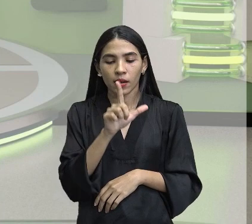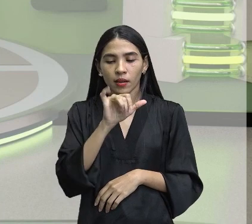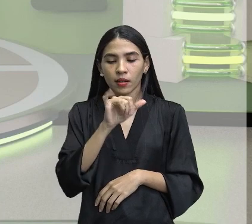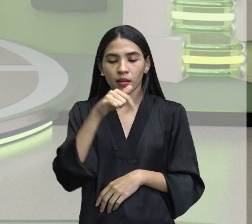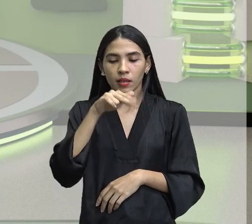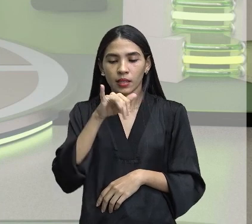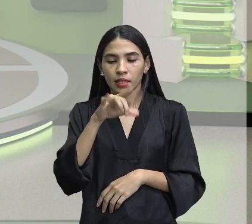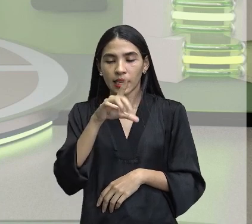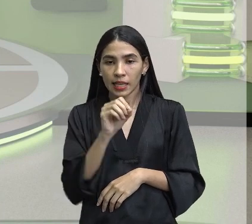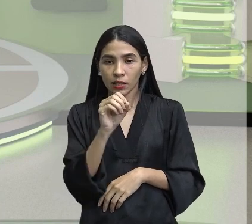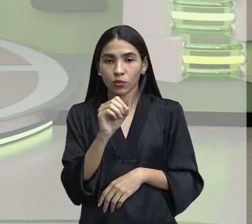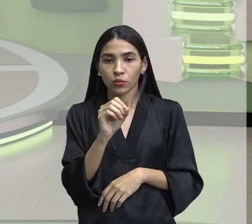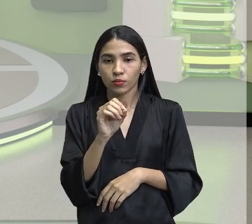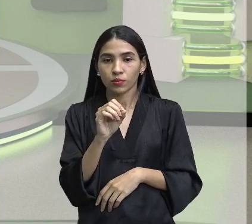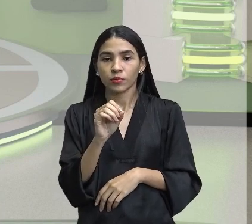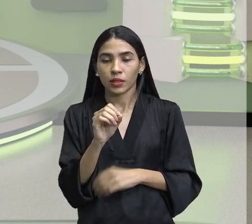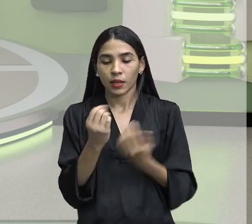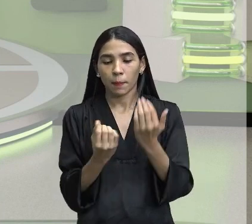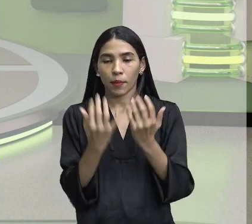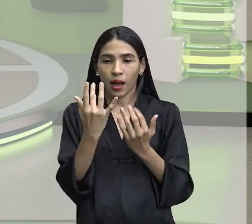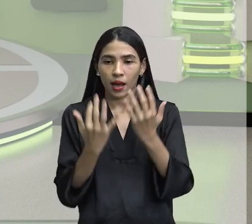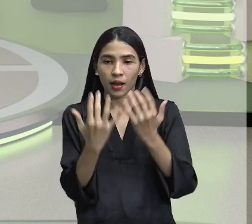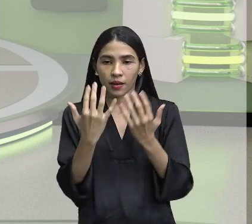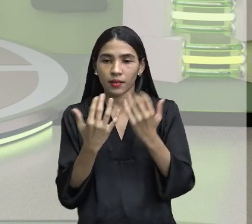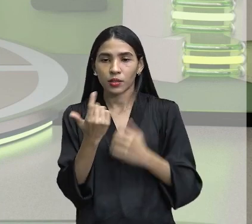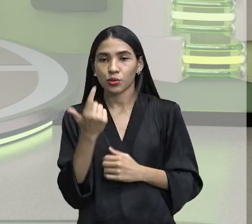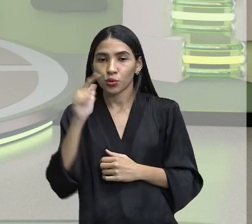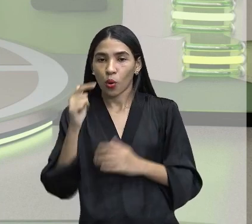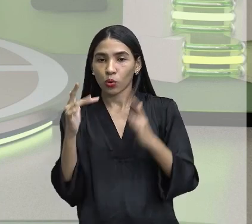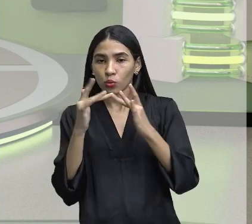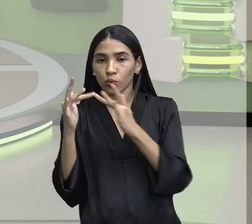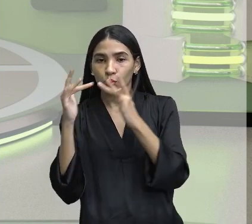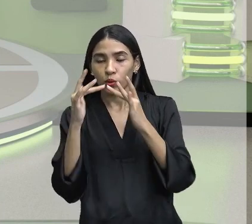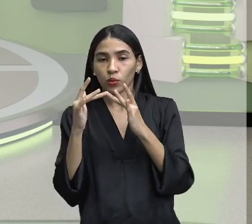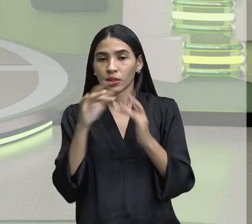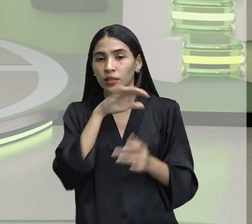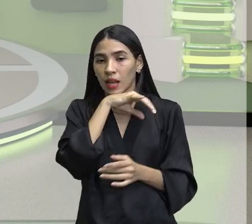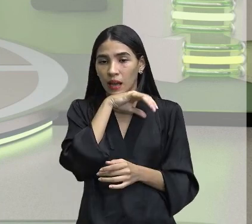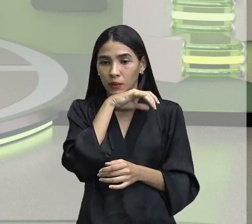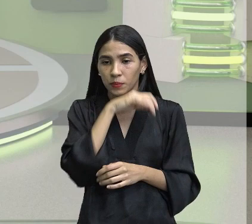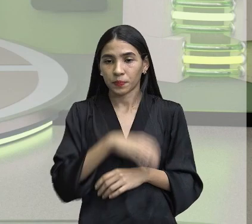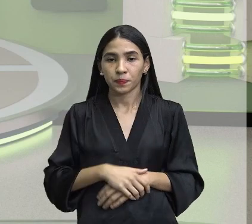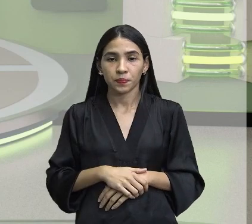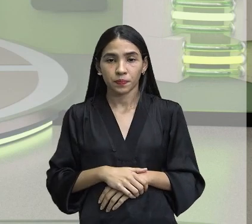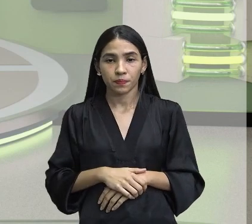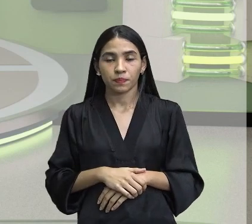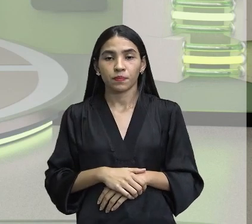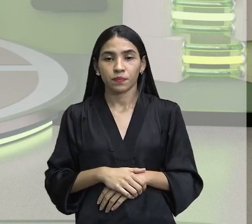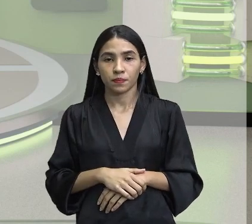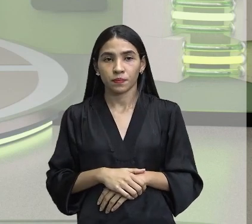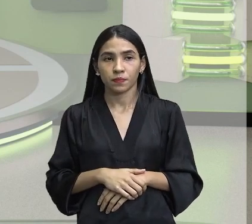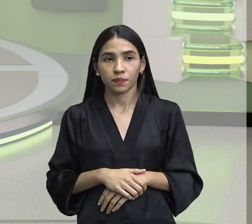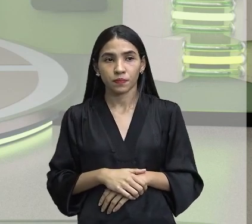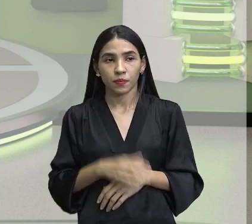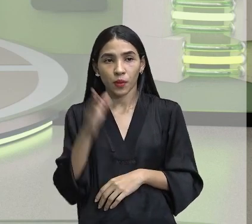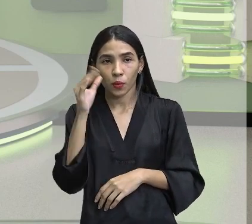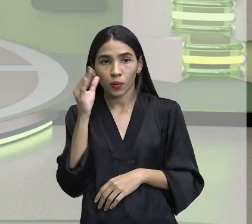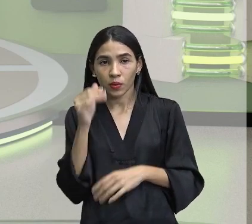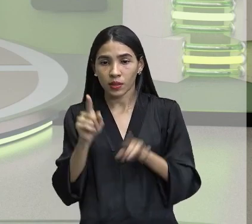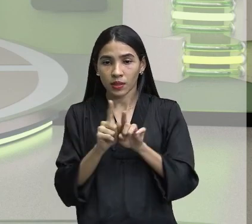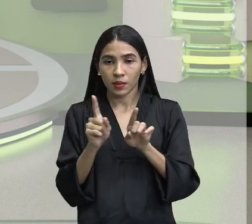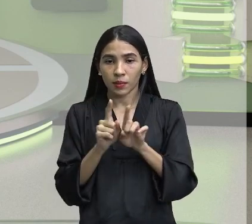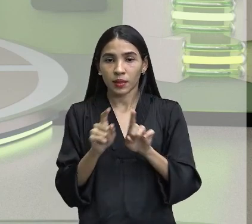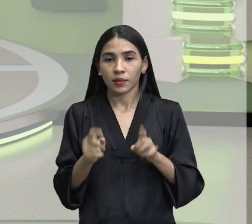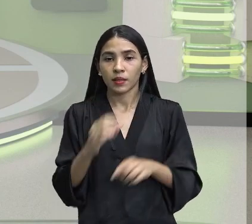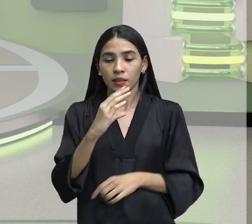a superfície do outro indivíduo que entra em contato com ele. A gente vai falar mais adiante aí uma curiosidade sobre